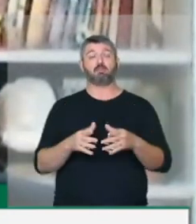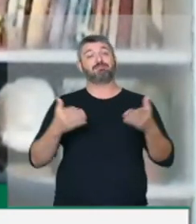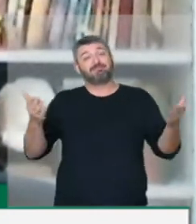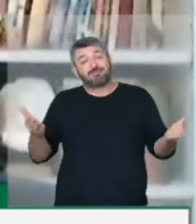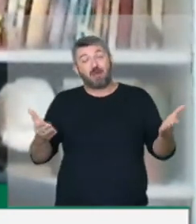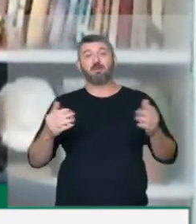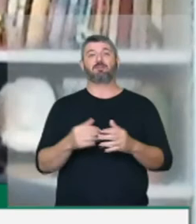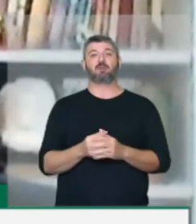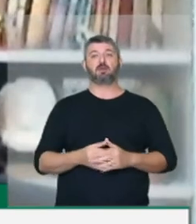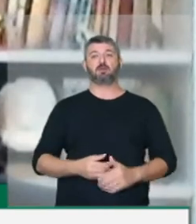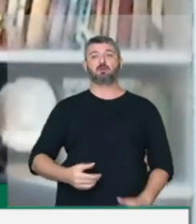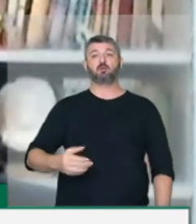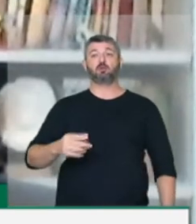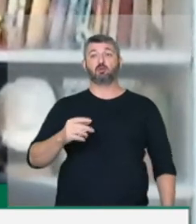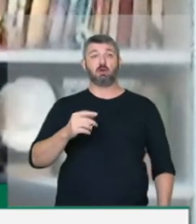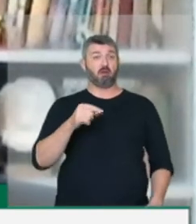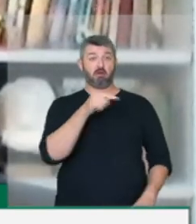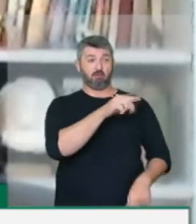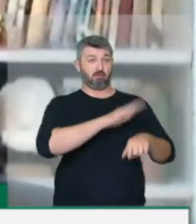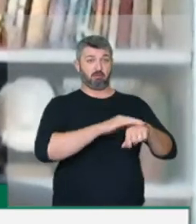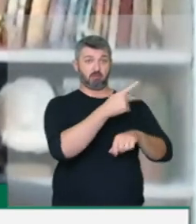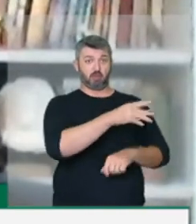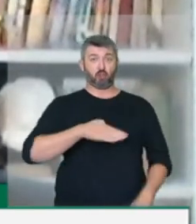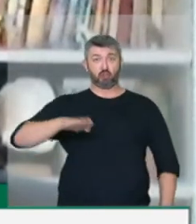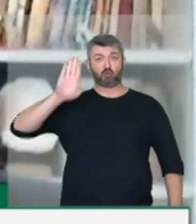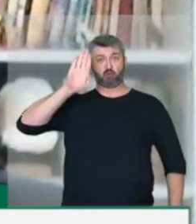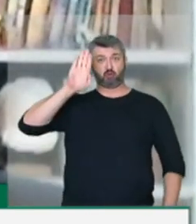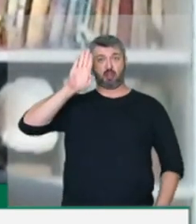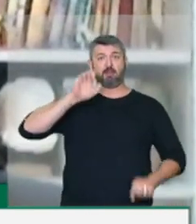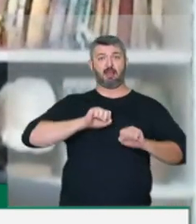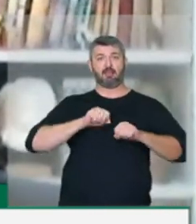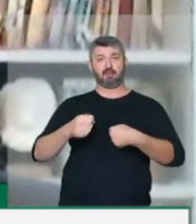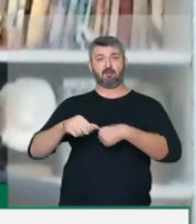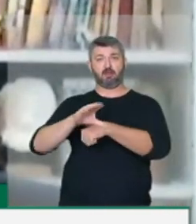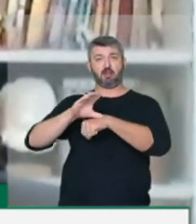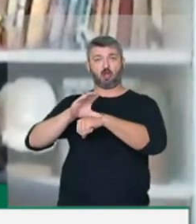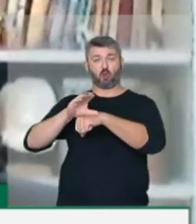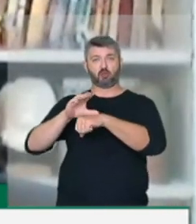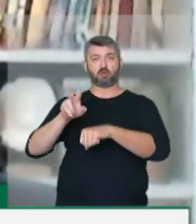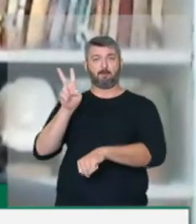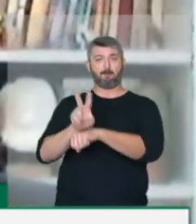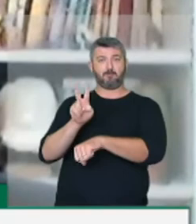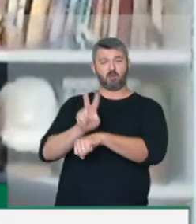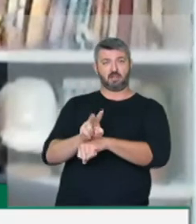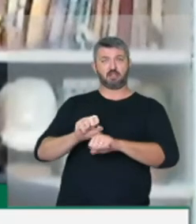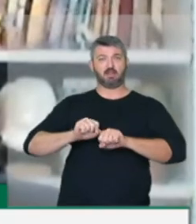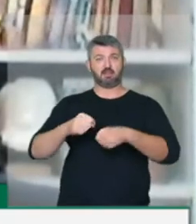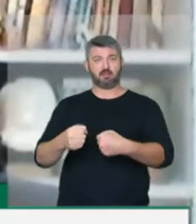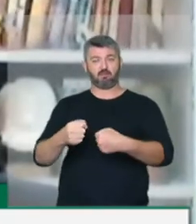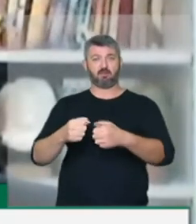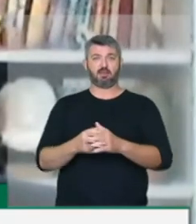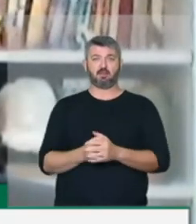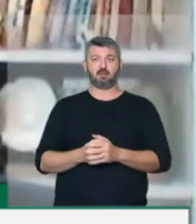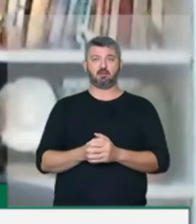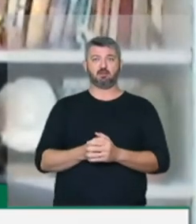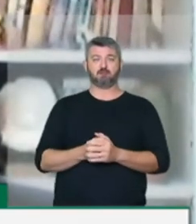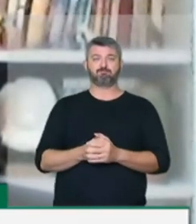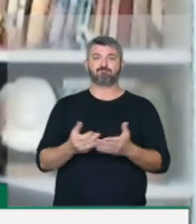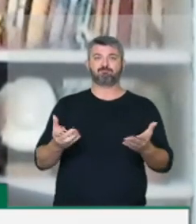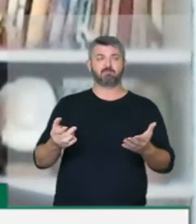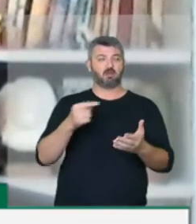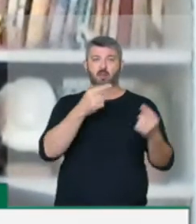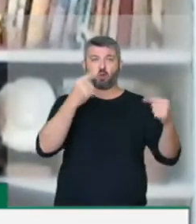ferem o juramento feito pelo próprio parlamentar quando da sua posse de manter, defender e cumprir a